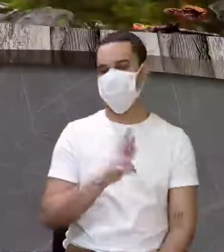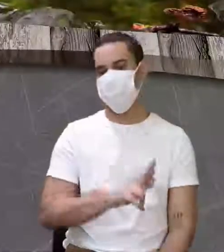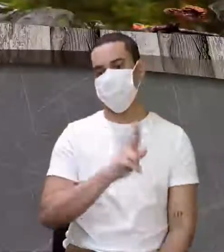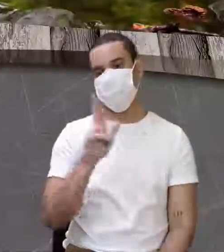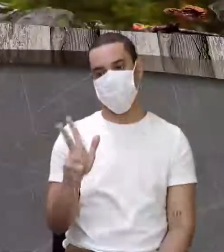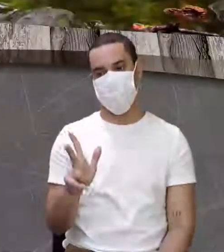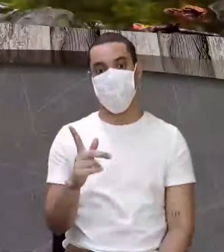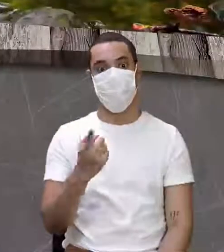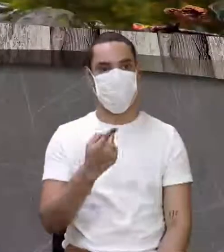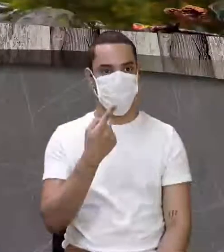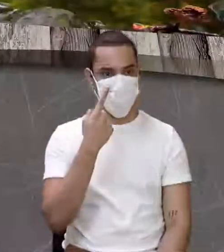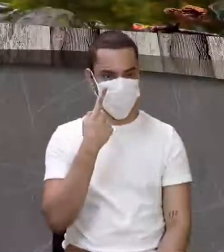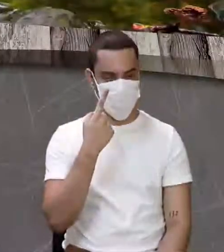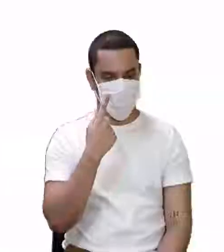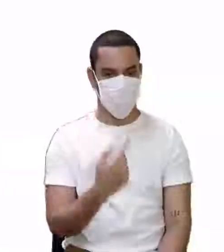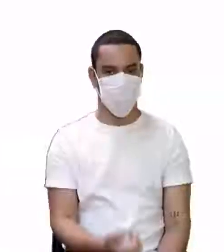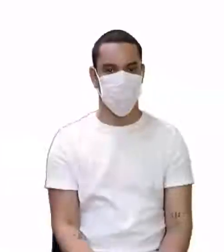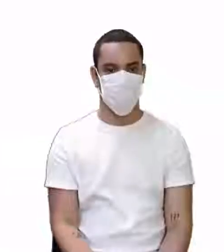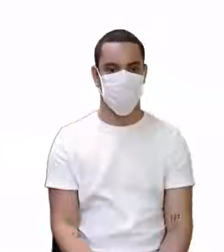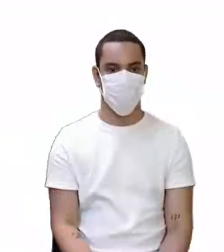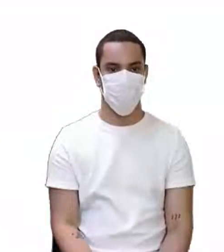Vamos conhecê-los? Olha lá.